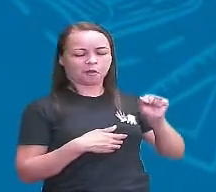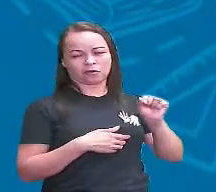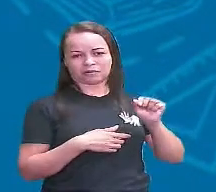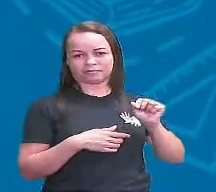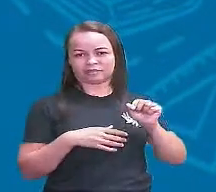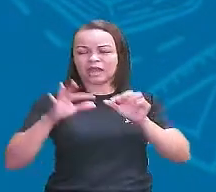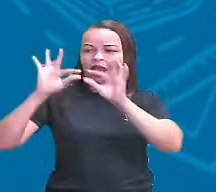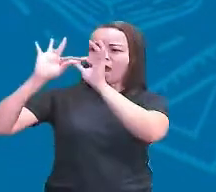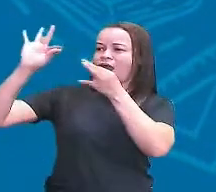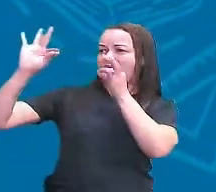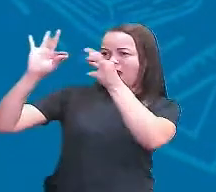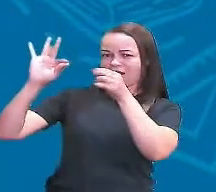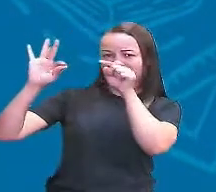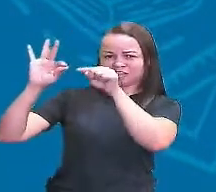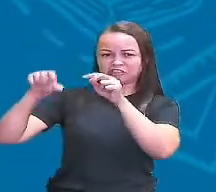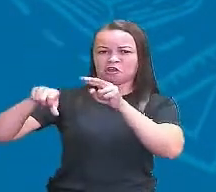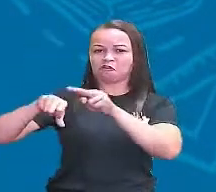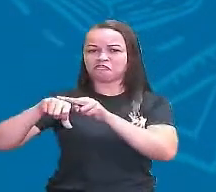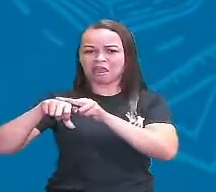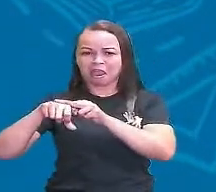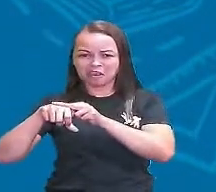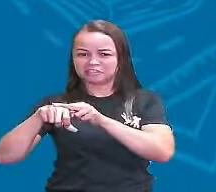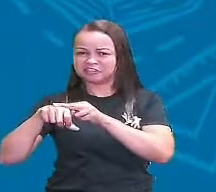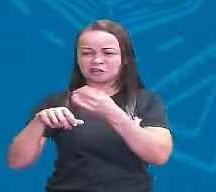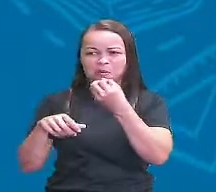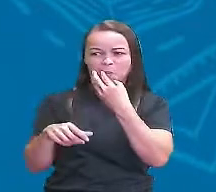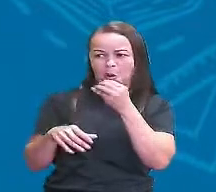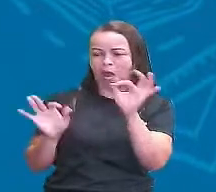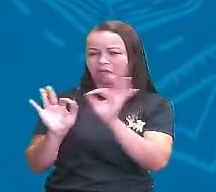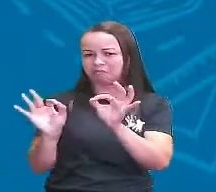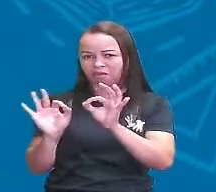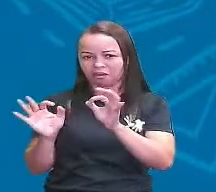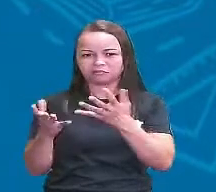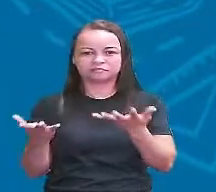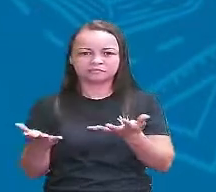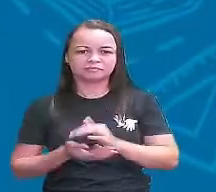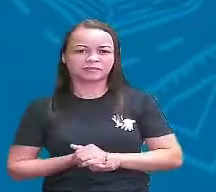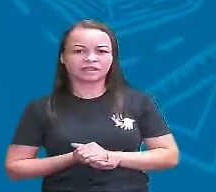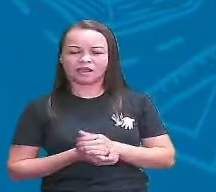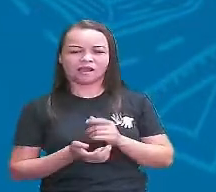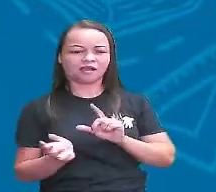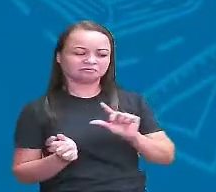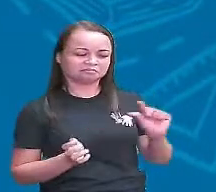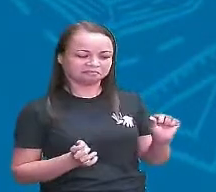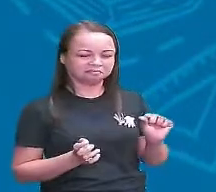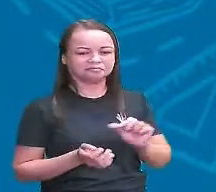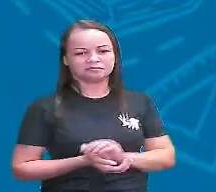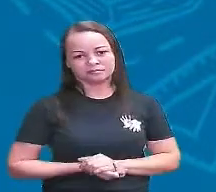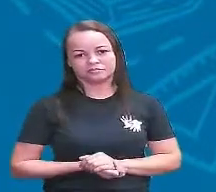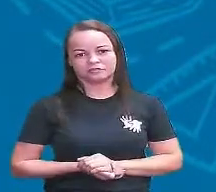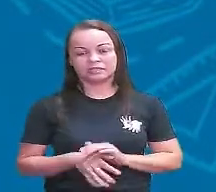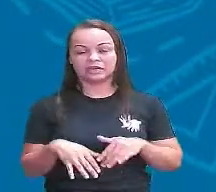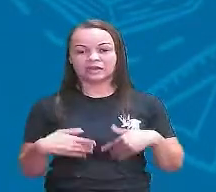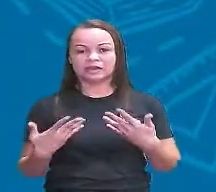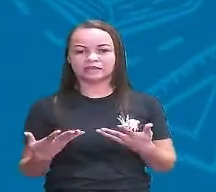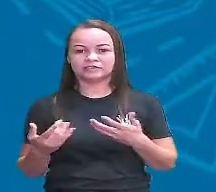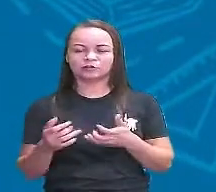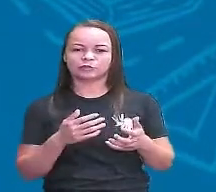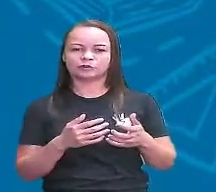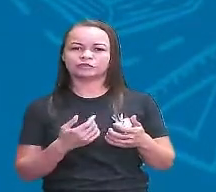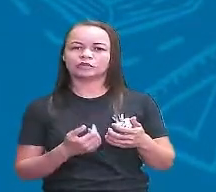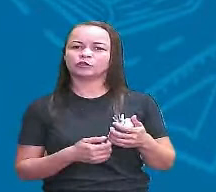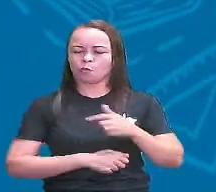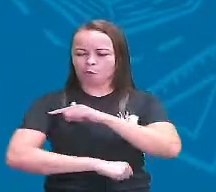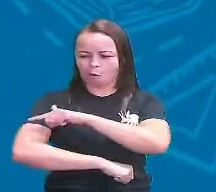estão maduras mesmo, elas estão verdes, então não vou ficar." Isso é uma forma de que muitas vezes a gente tem um